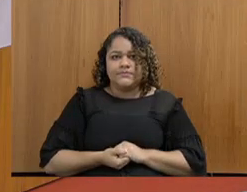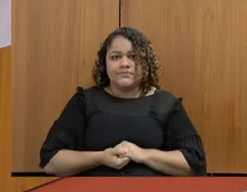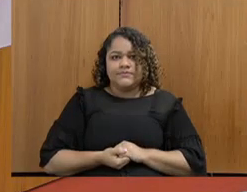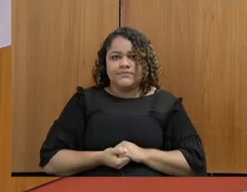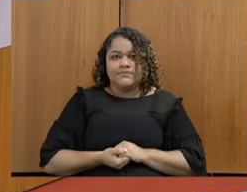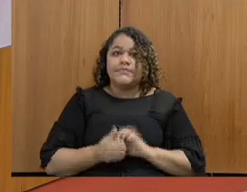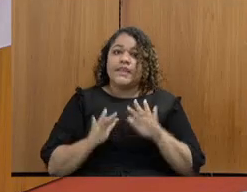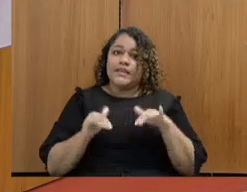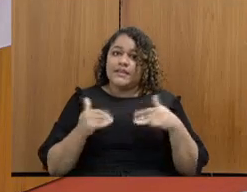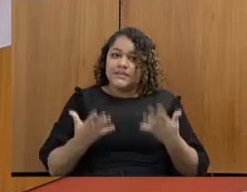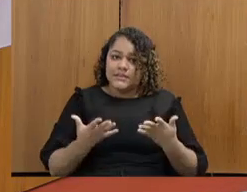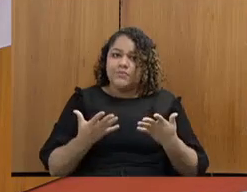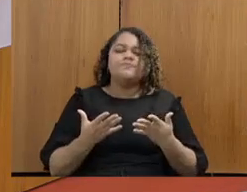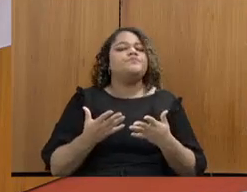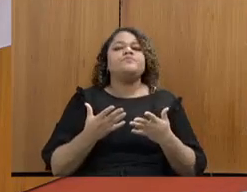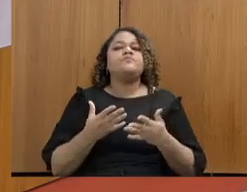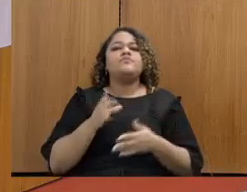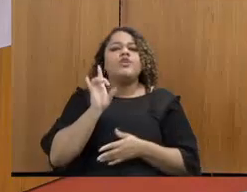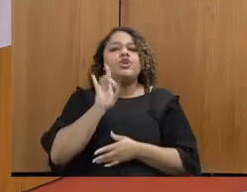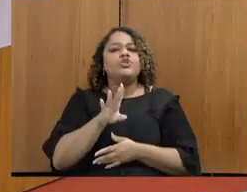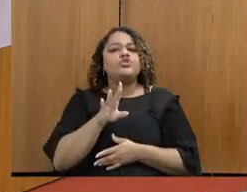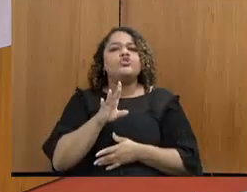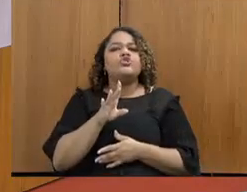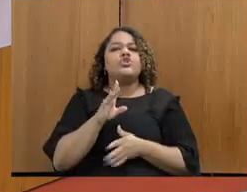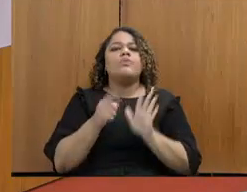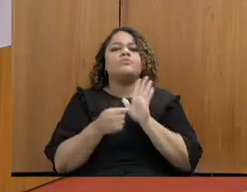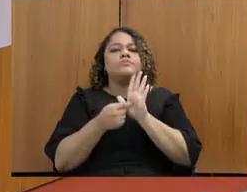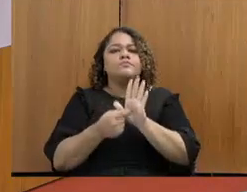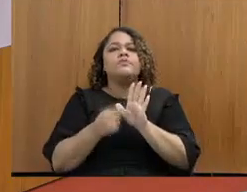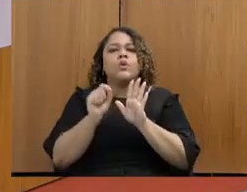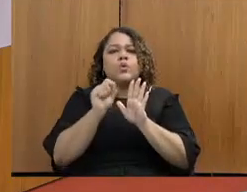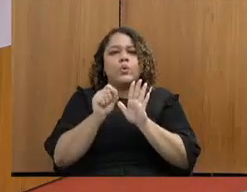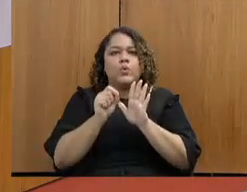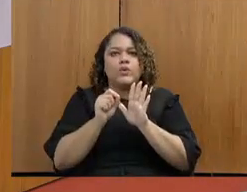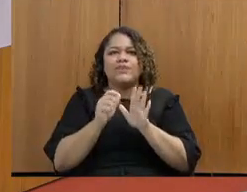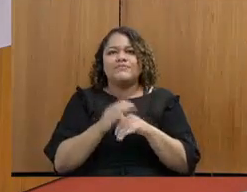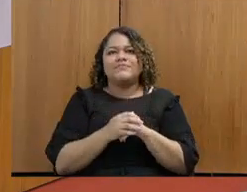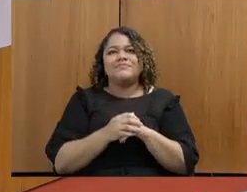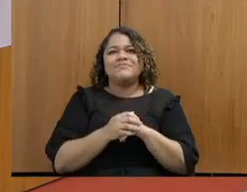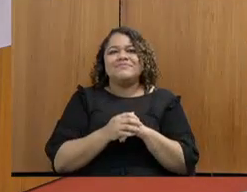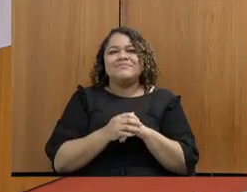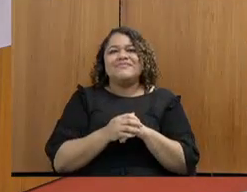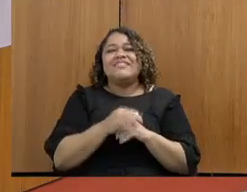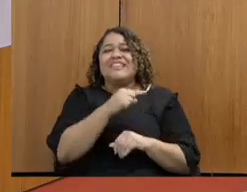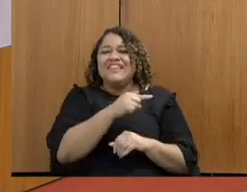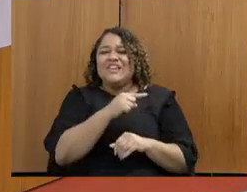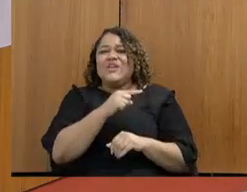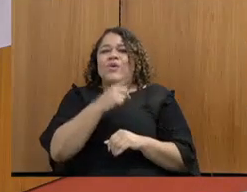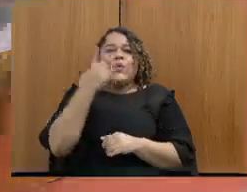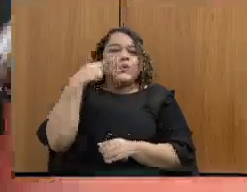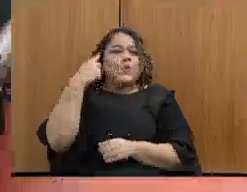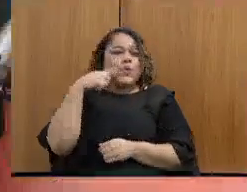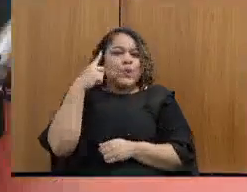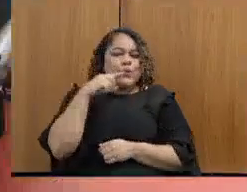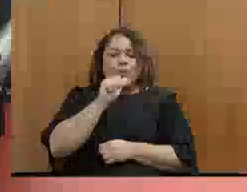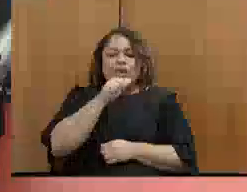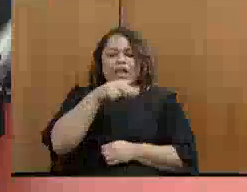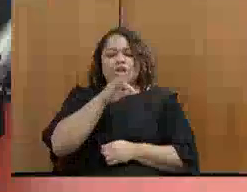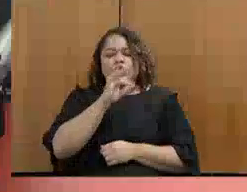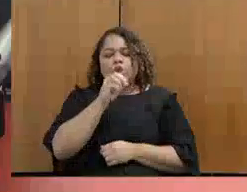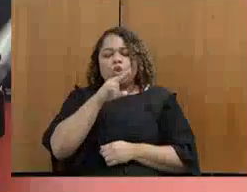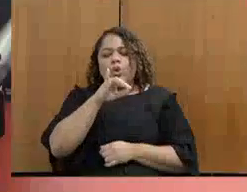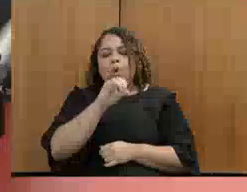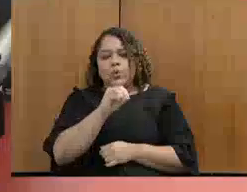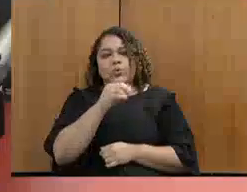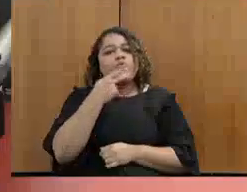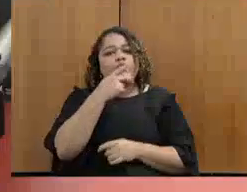Então é só fazendo um parênteses tem que contar com a ajuda dos Universitários né o Dr Antônio me encaminhou aqui é a